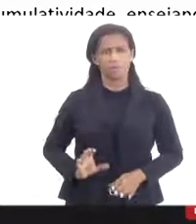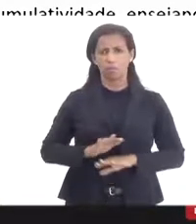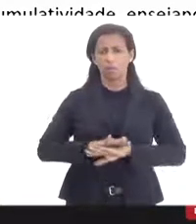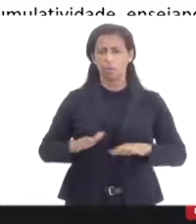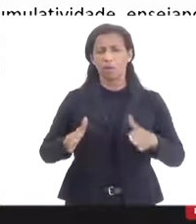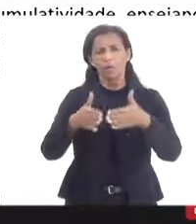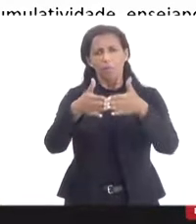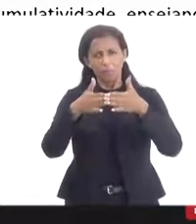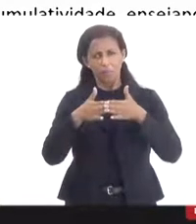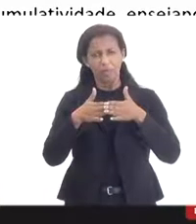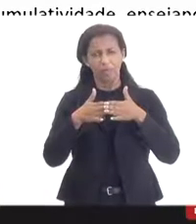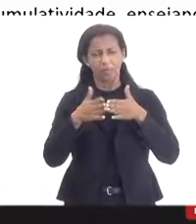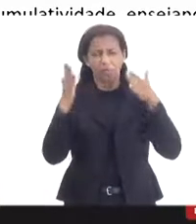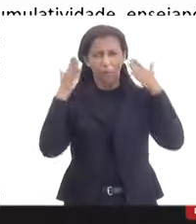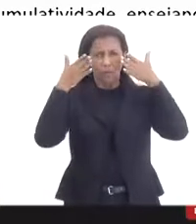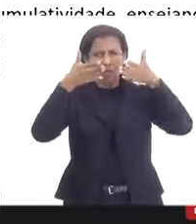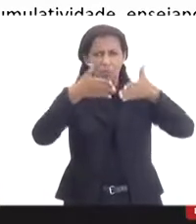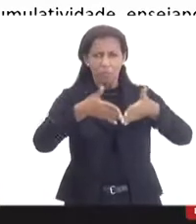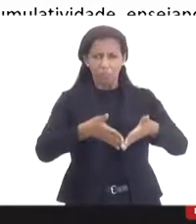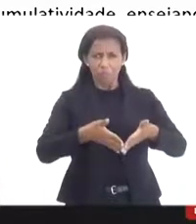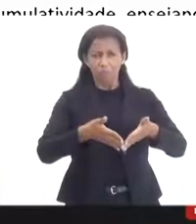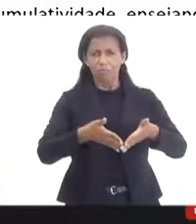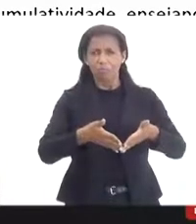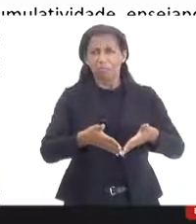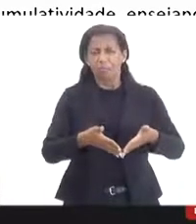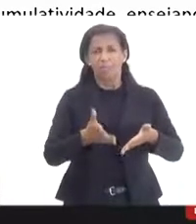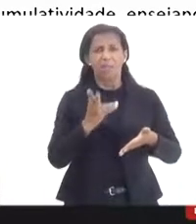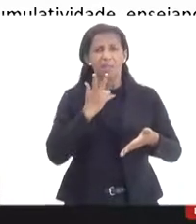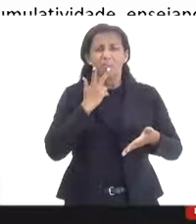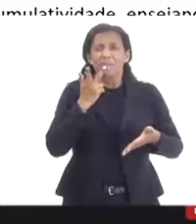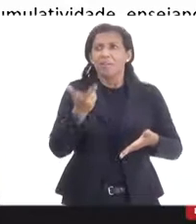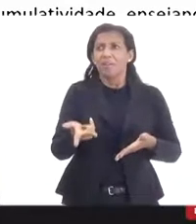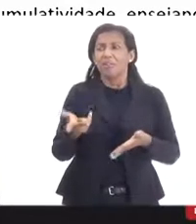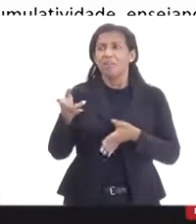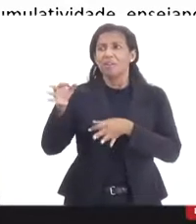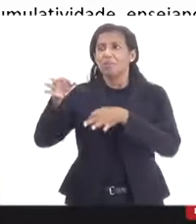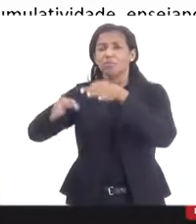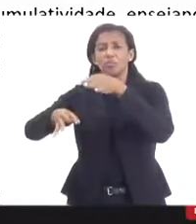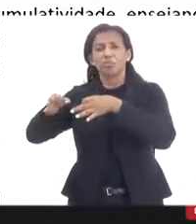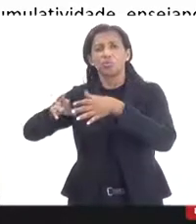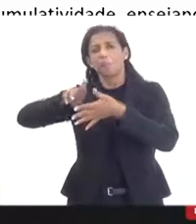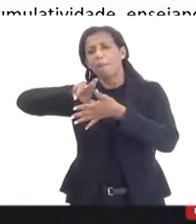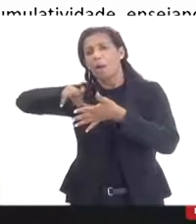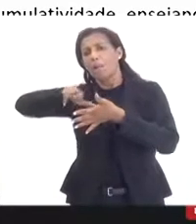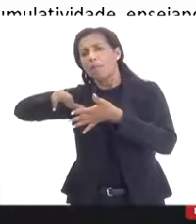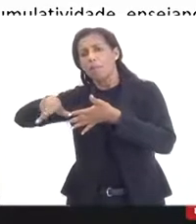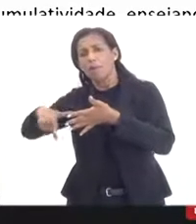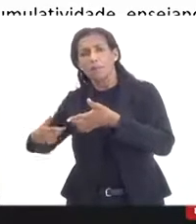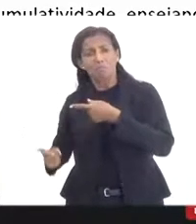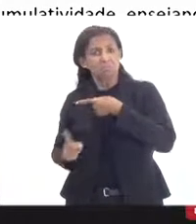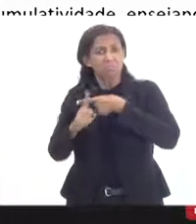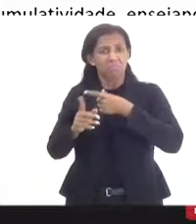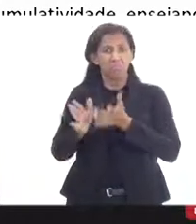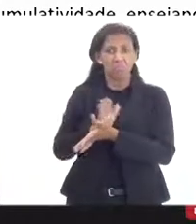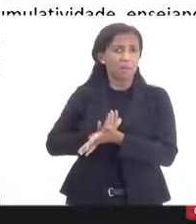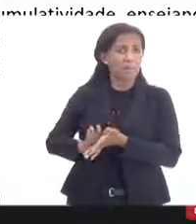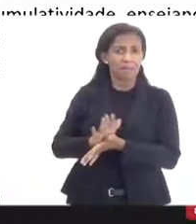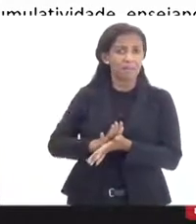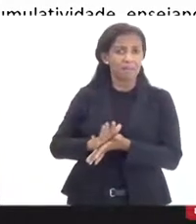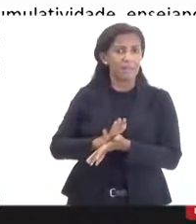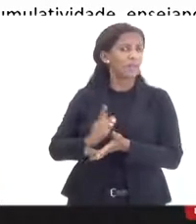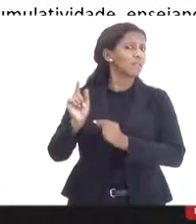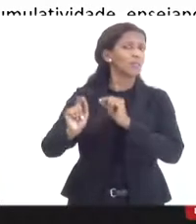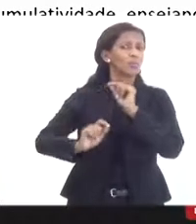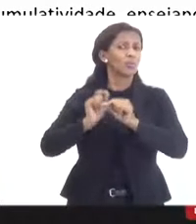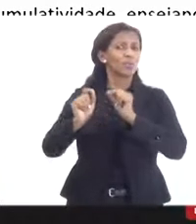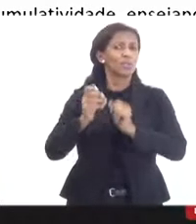só sintetiza, porque ficar citando julgados, etc., não vai acrescentar nada àquilo que a gente está